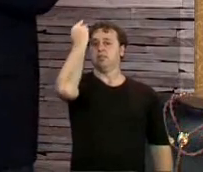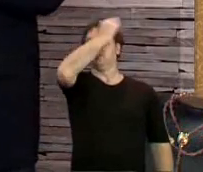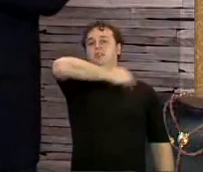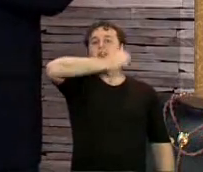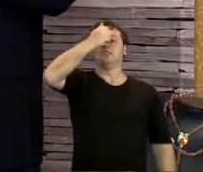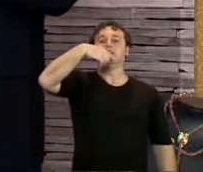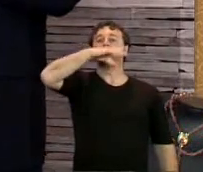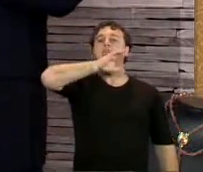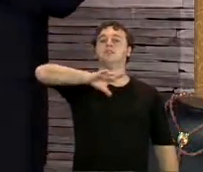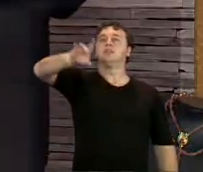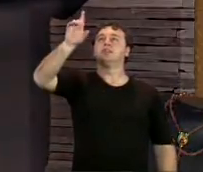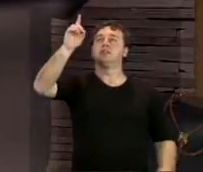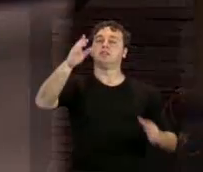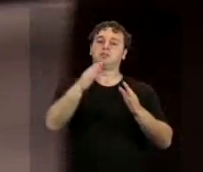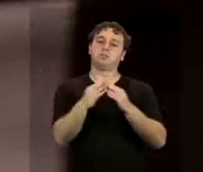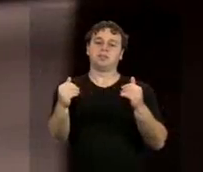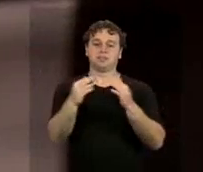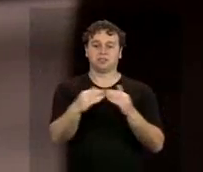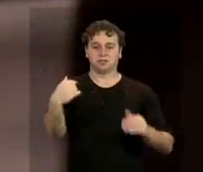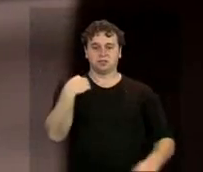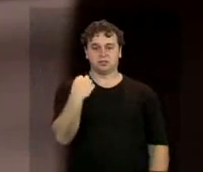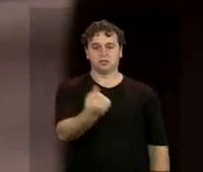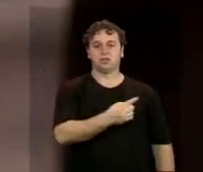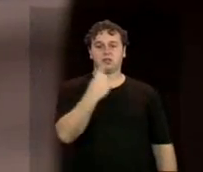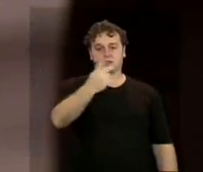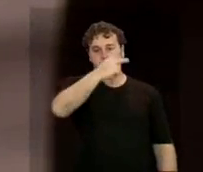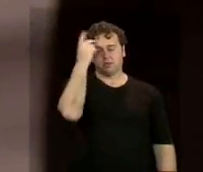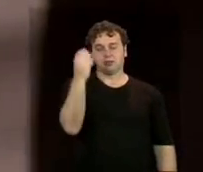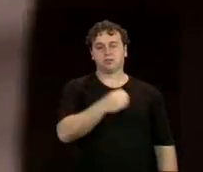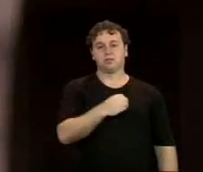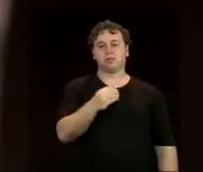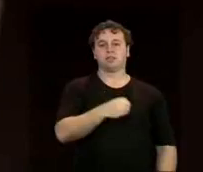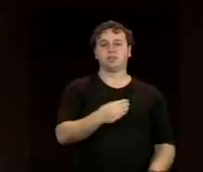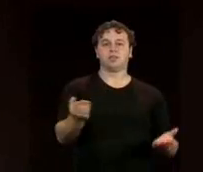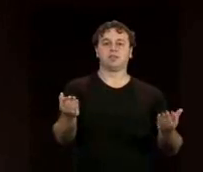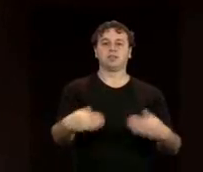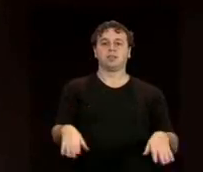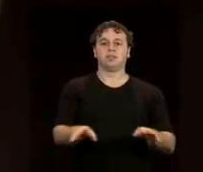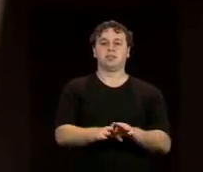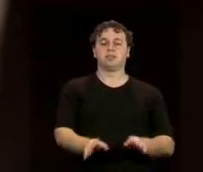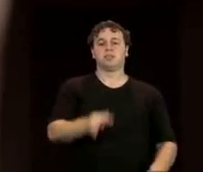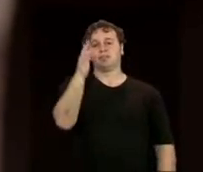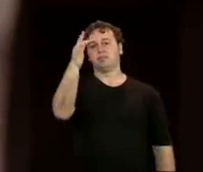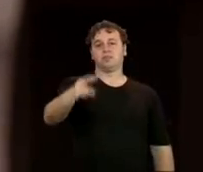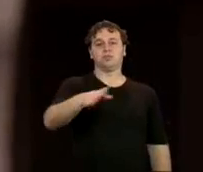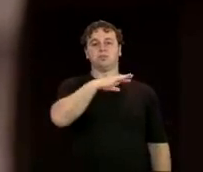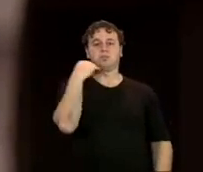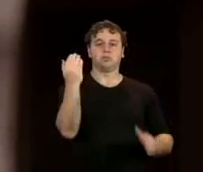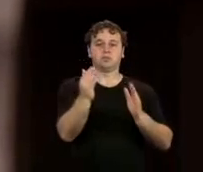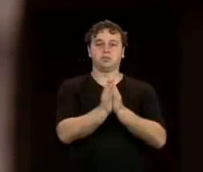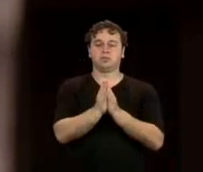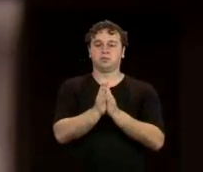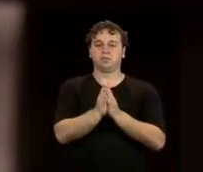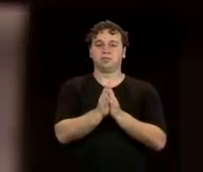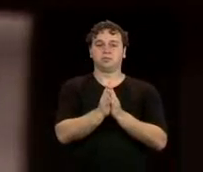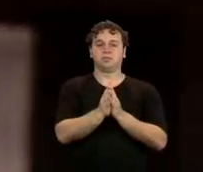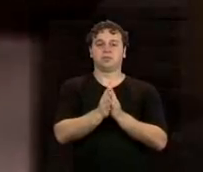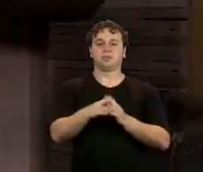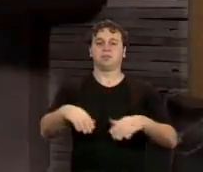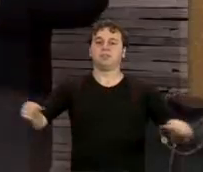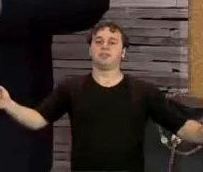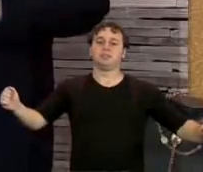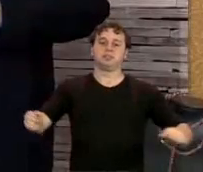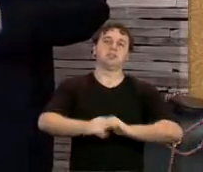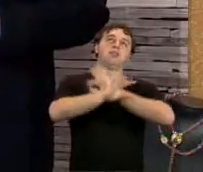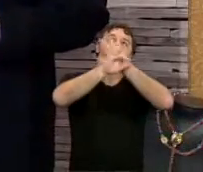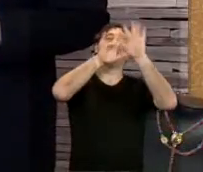ventre, Jesus. Santa Maria, Mãe de Deus, rogai por nós, pecadores, agora e na hora de nossa morte. Amém.